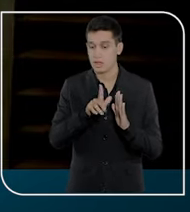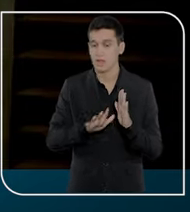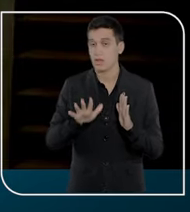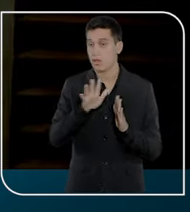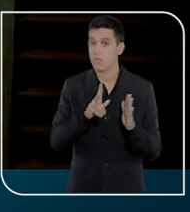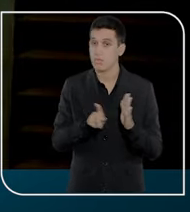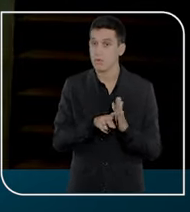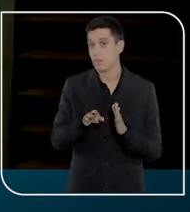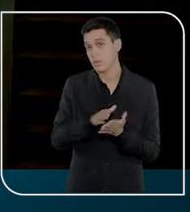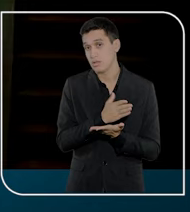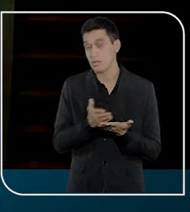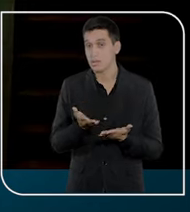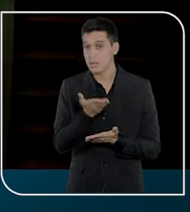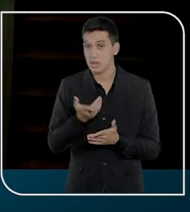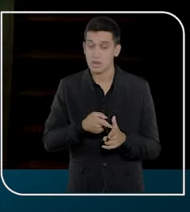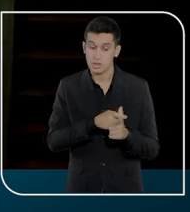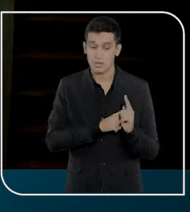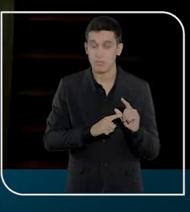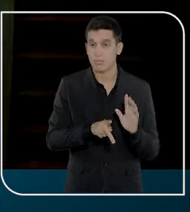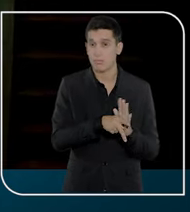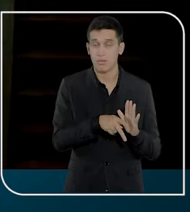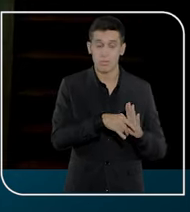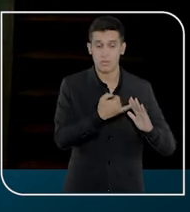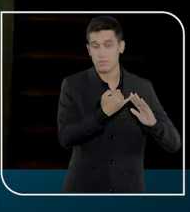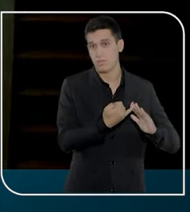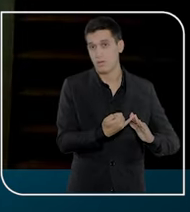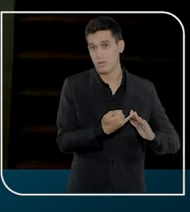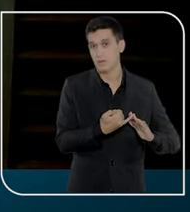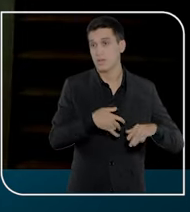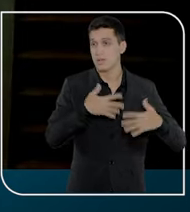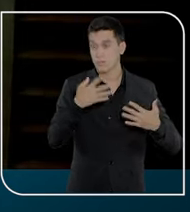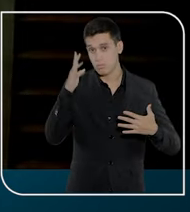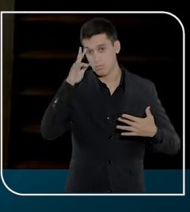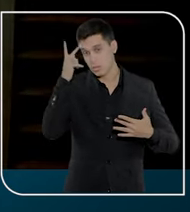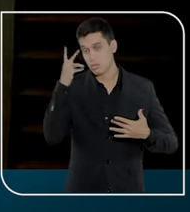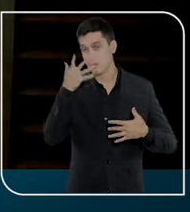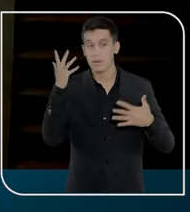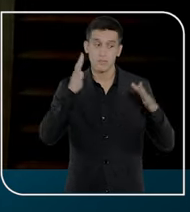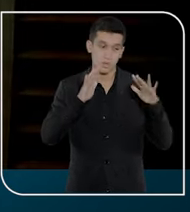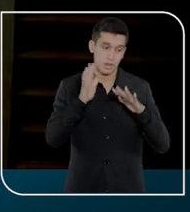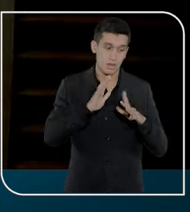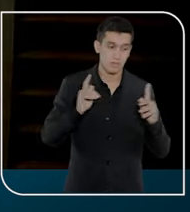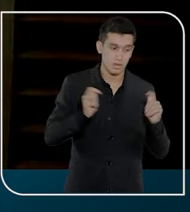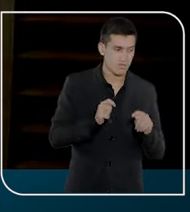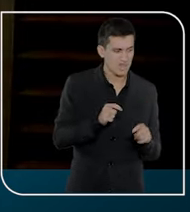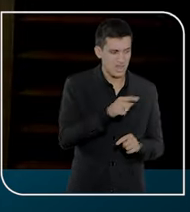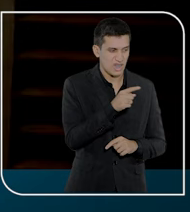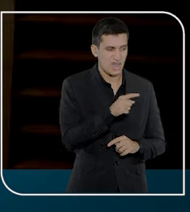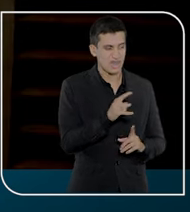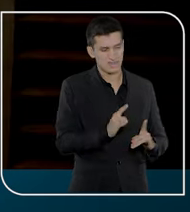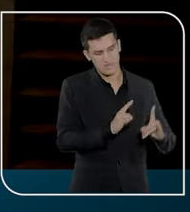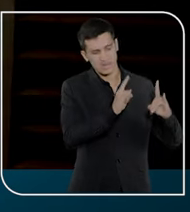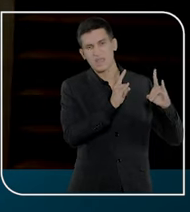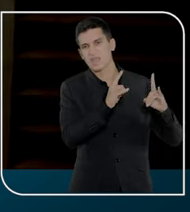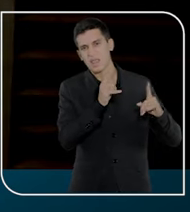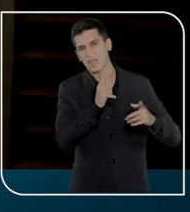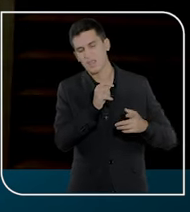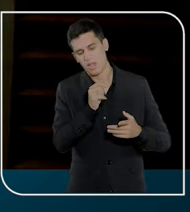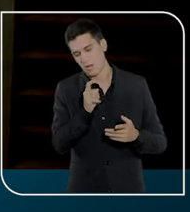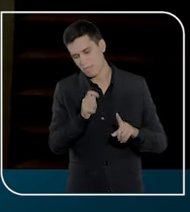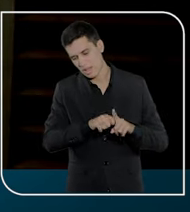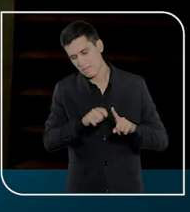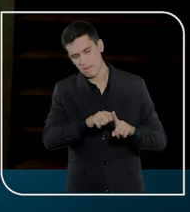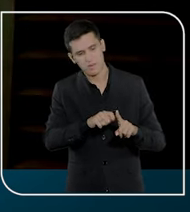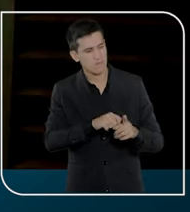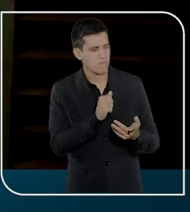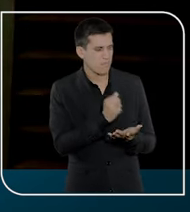as dívidas do próprio imóvel. Então, quem acha, por exemplo, que pode parar de pagar o condomínio e que não vai ter penhorado